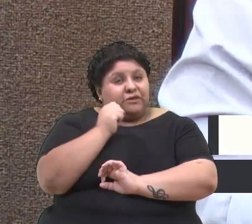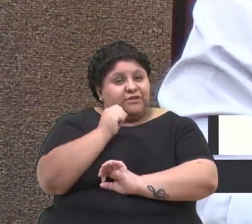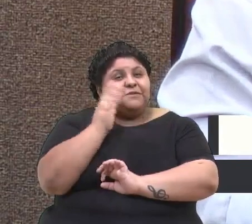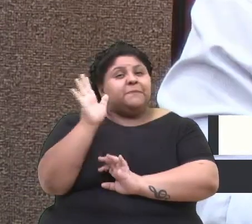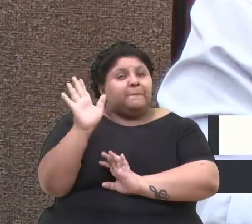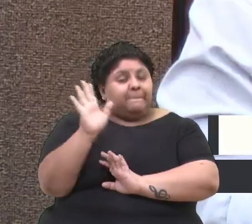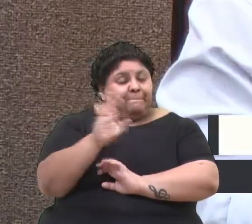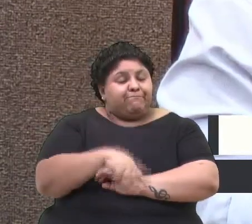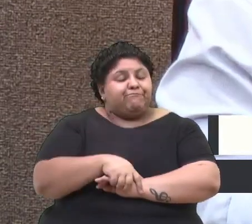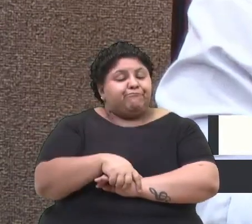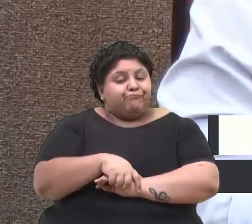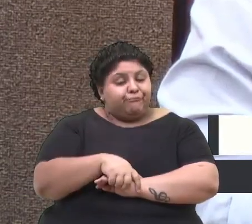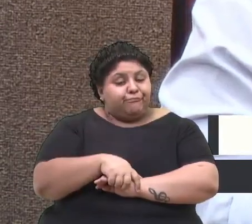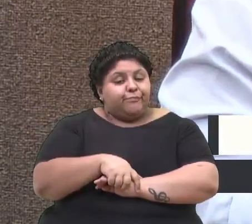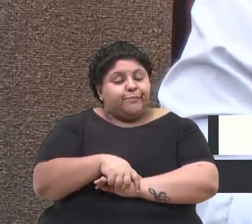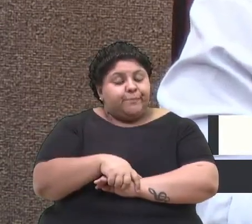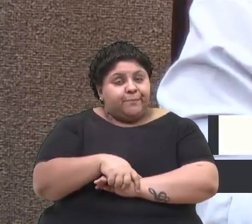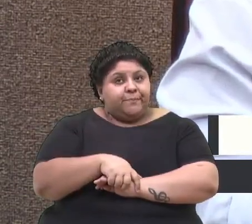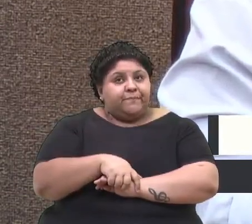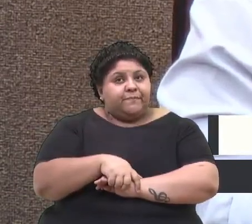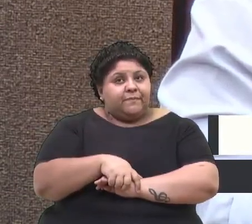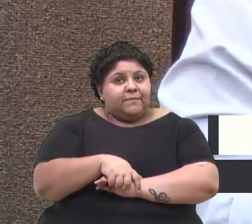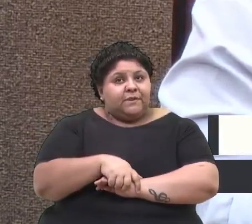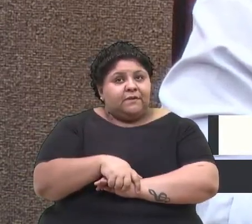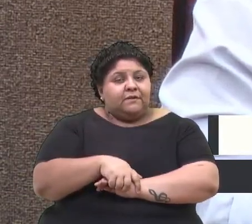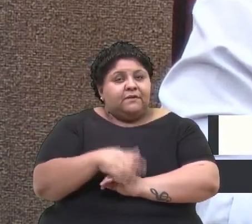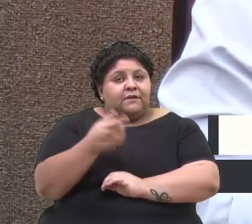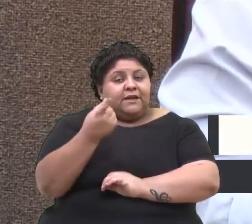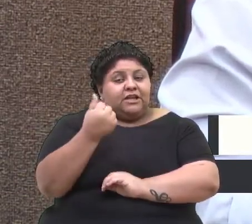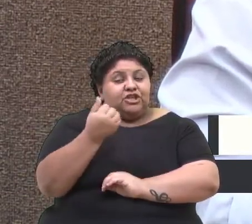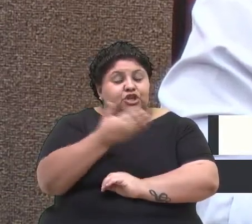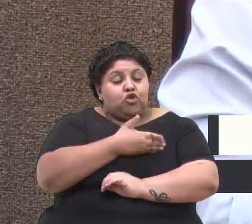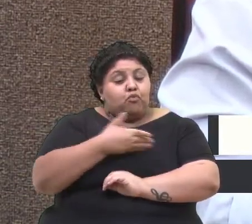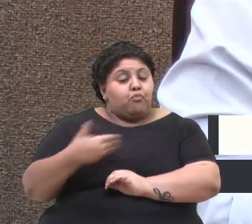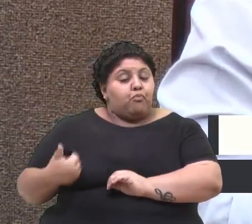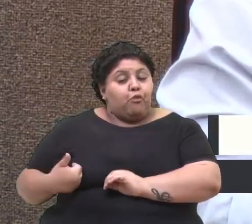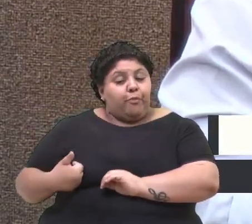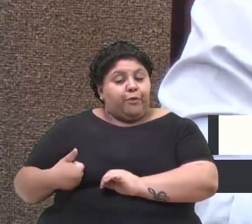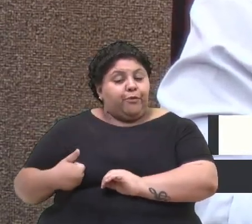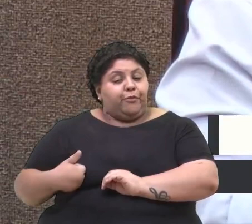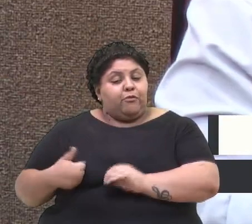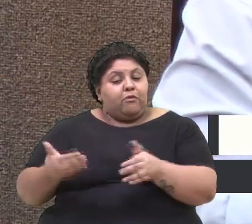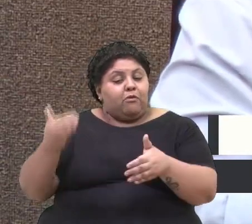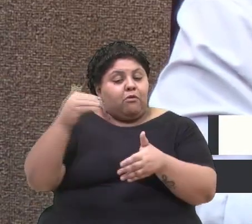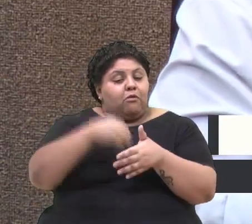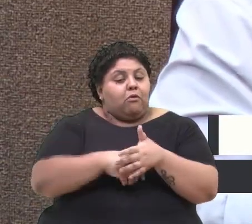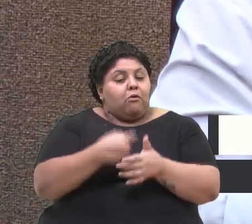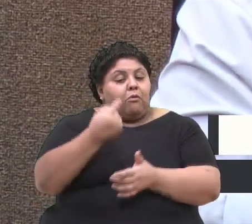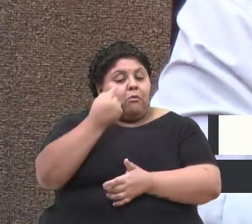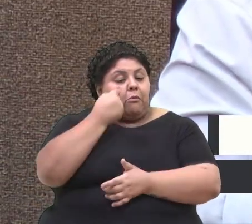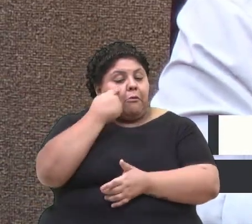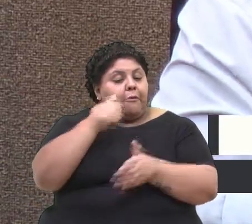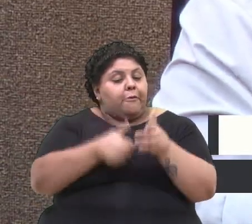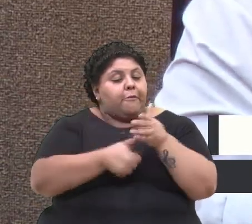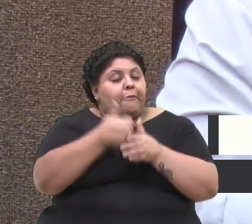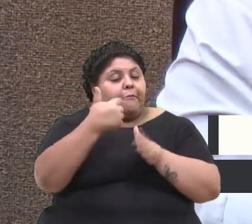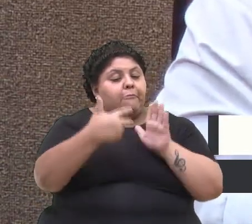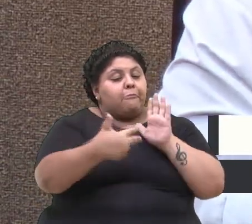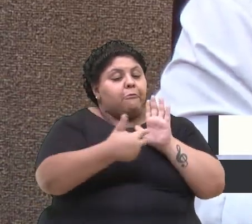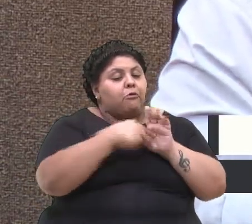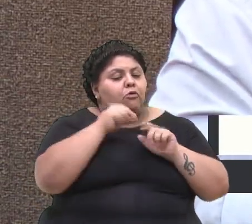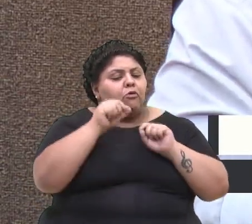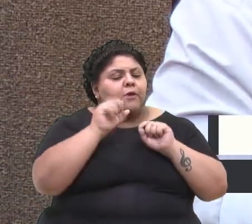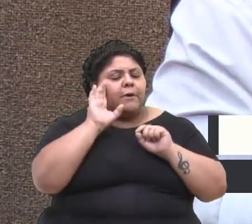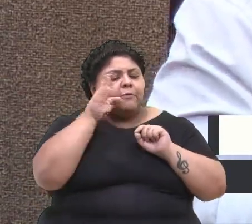mas assim, é dinheiro público envolvido ali, e nós temos que olhar com mais atenção que tudo que está acontecendo na Universidade de Caxias do